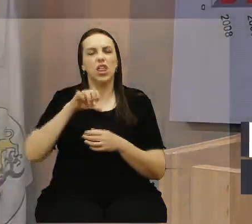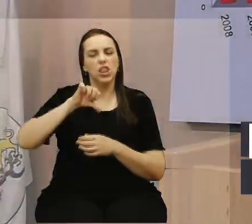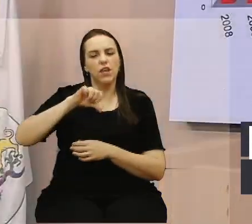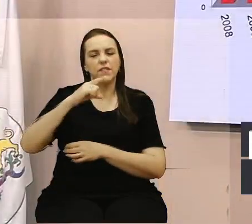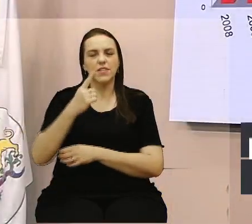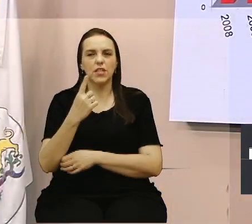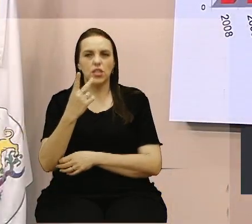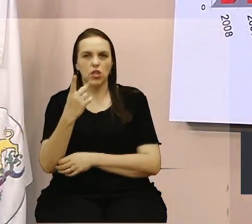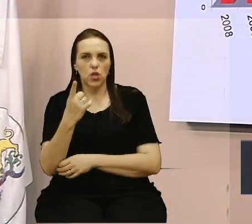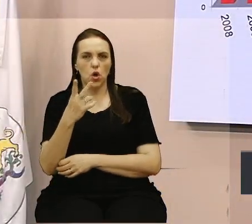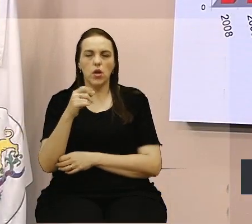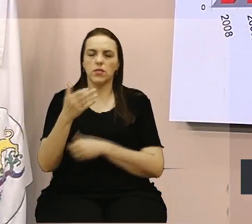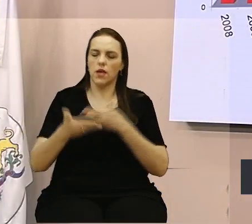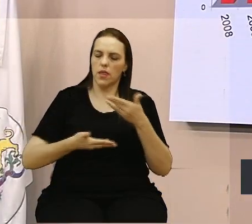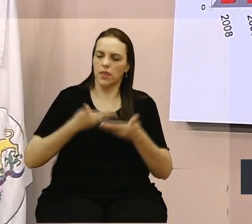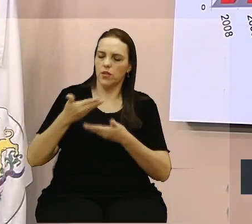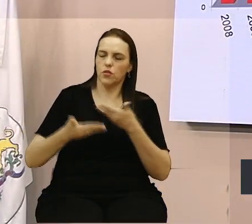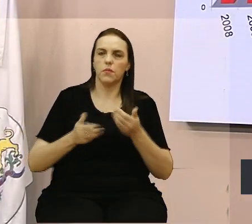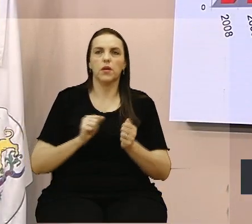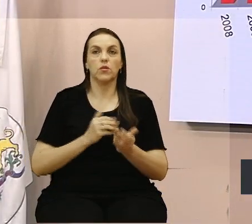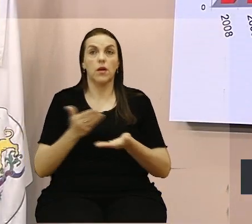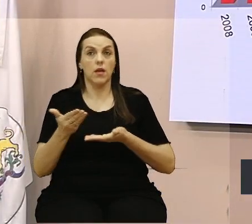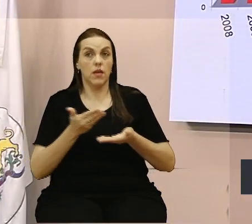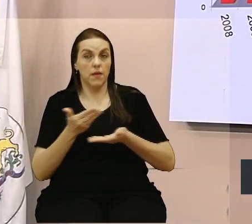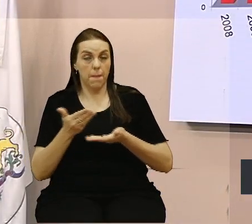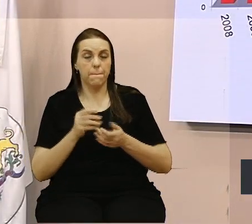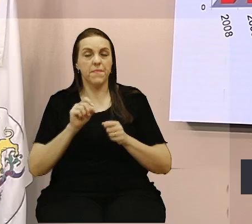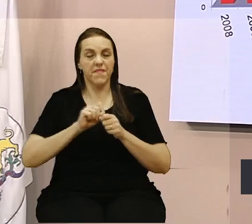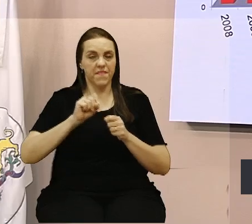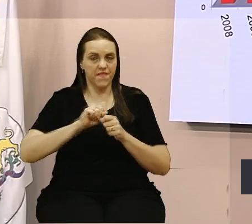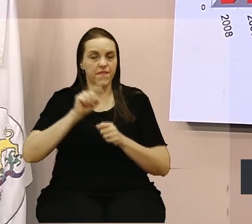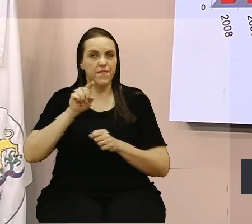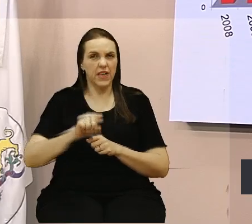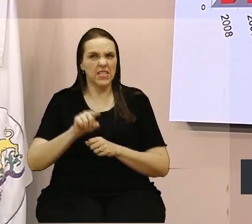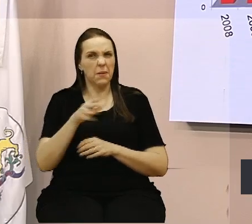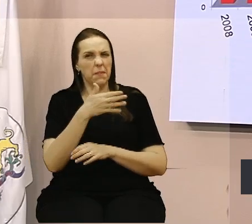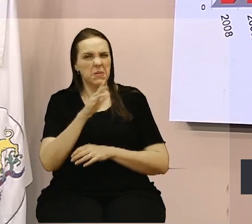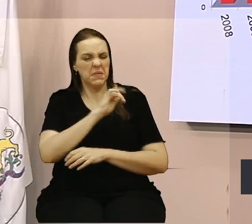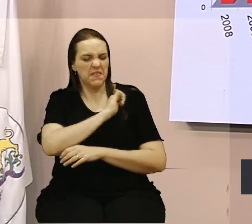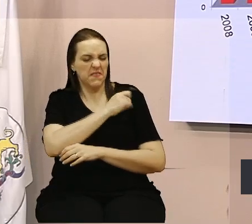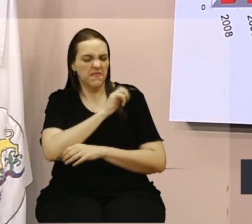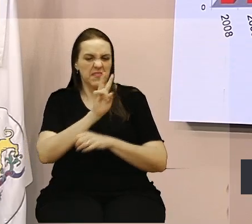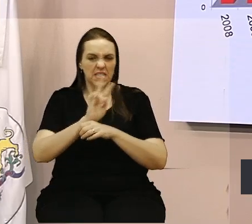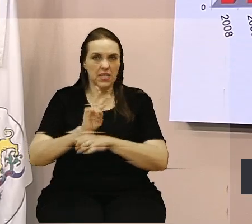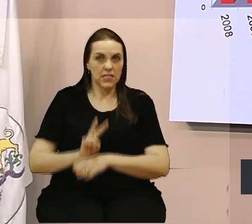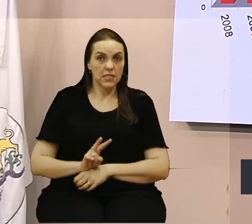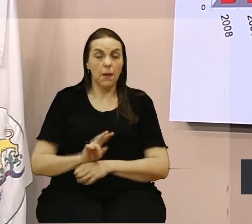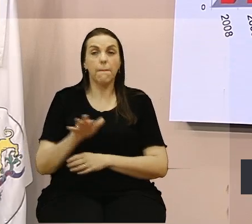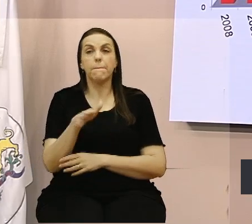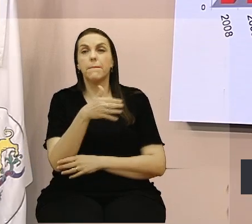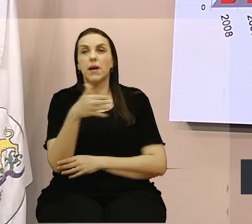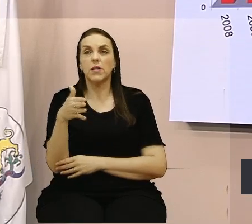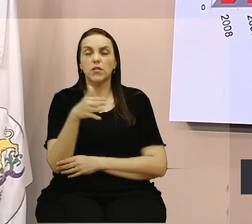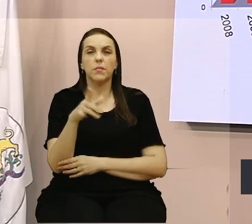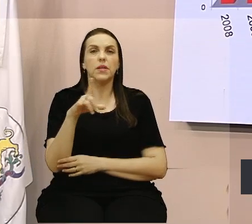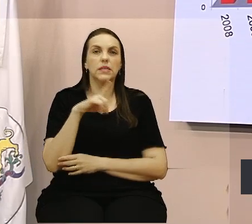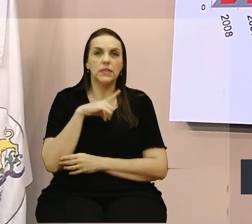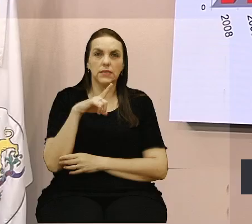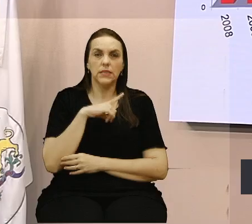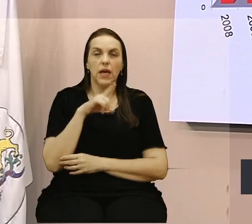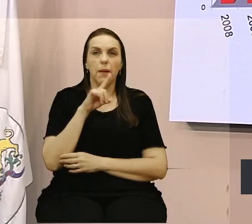912 ocorrências atendidas pela fiscalização, mais ou menos já estamos até em torno,